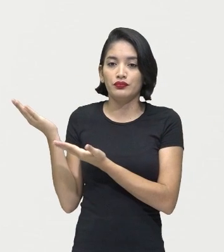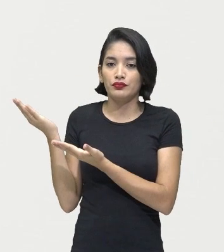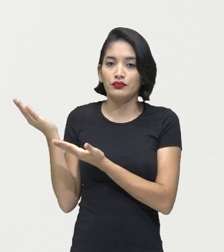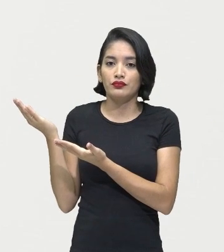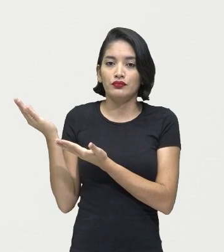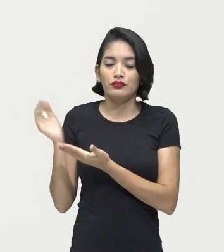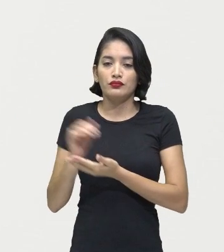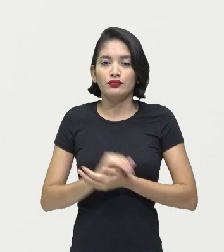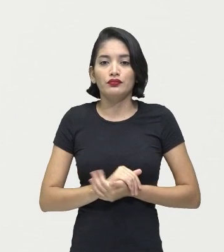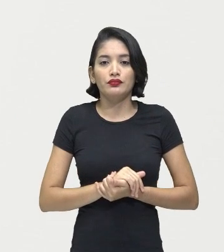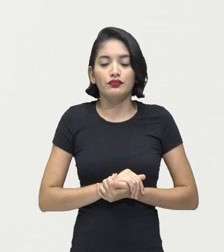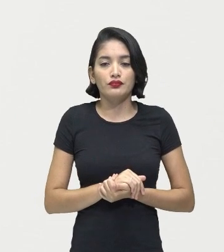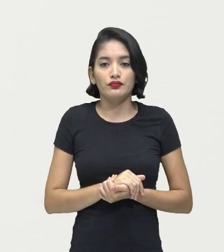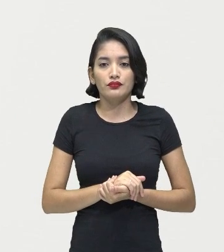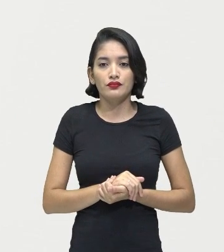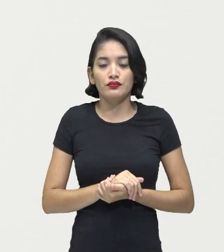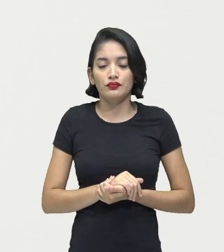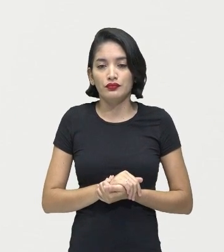oração anterior, né?